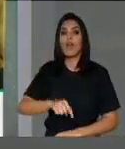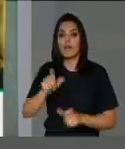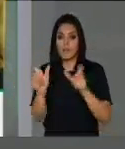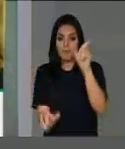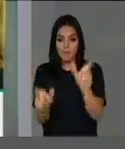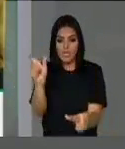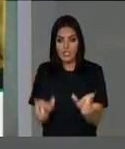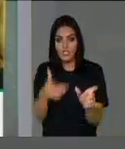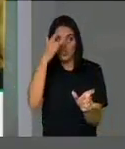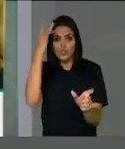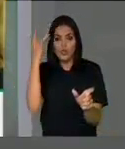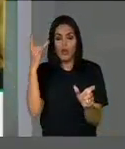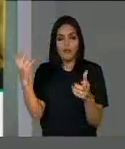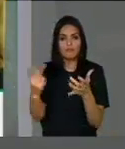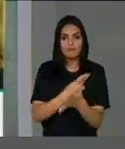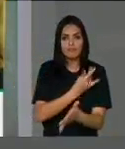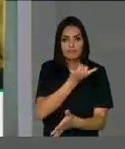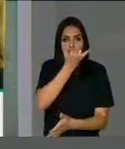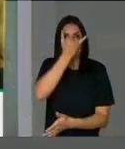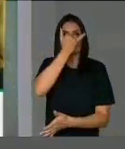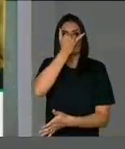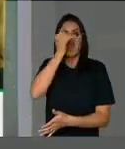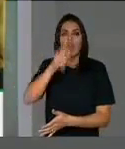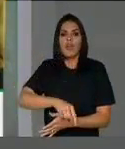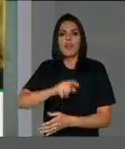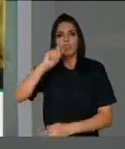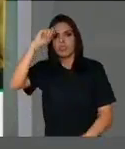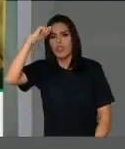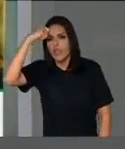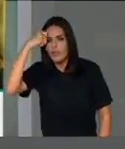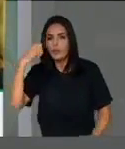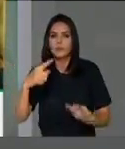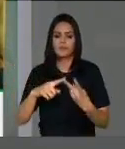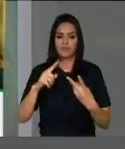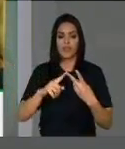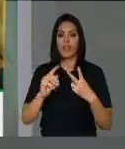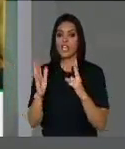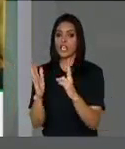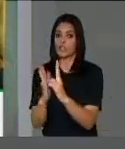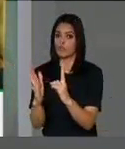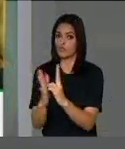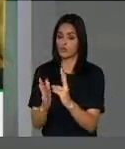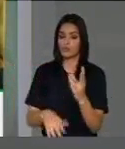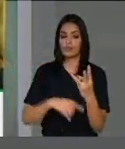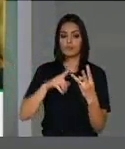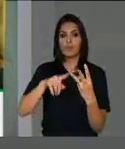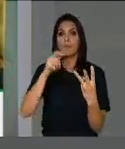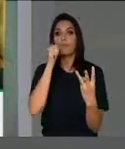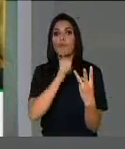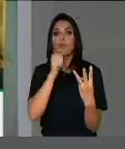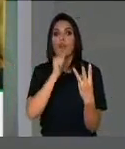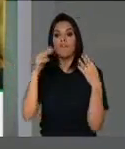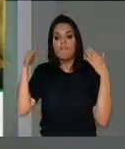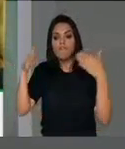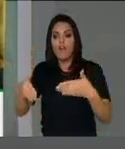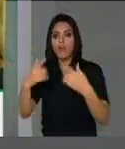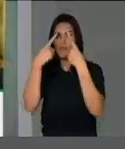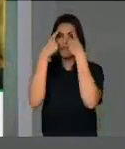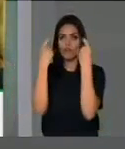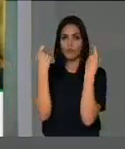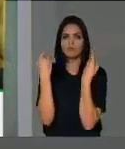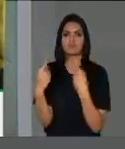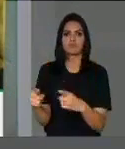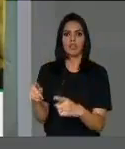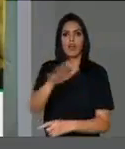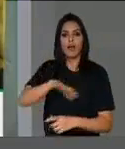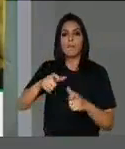são os negros, os índios e as mulheres. E a grande maioria